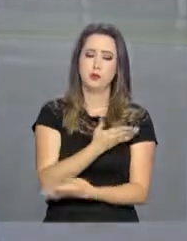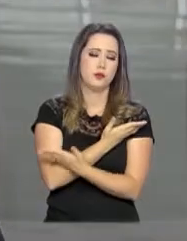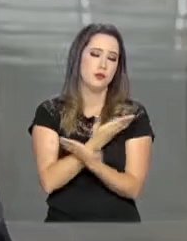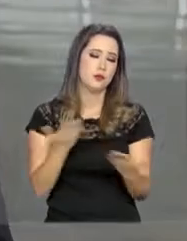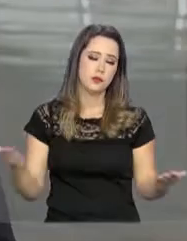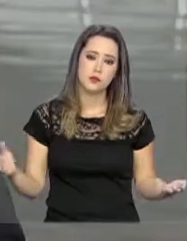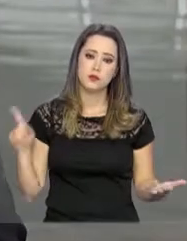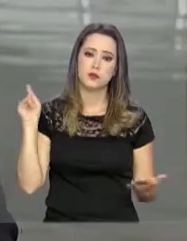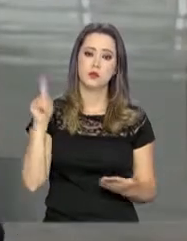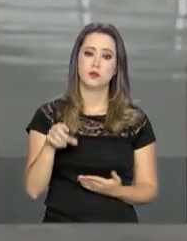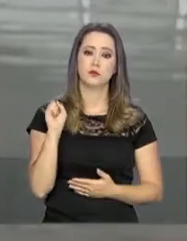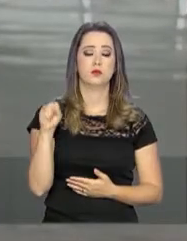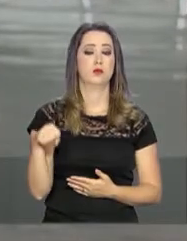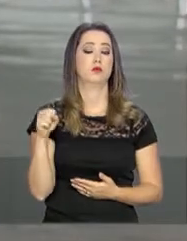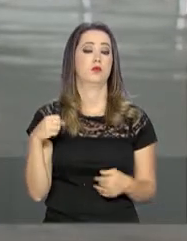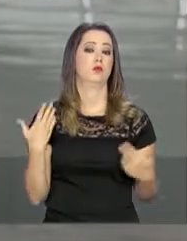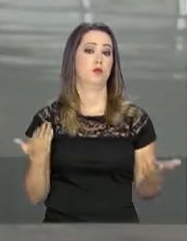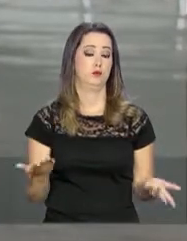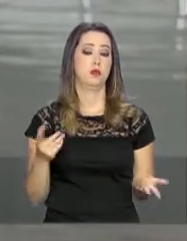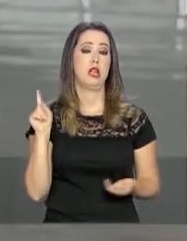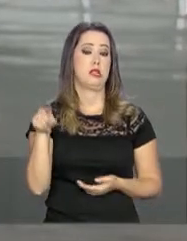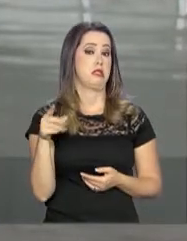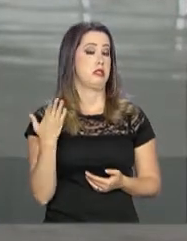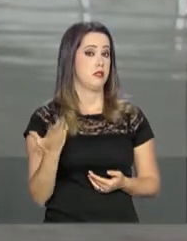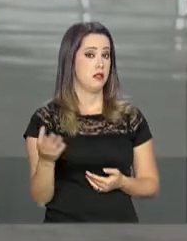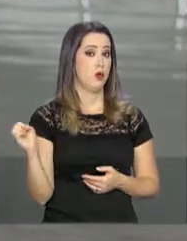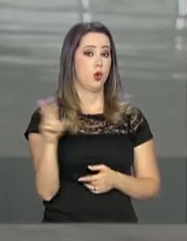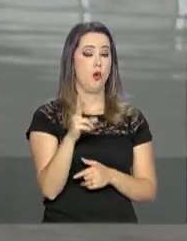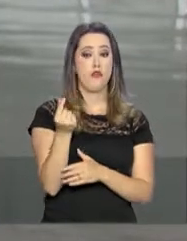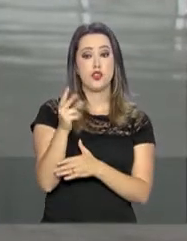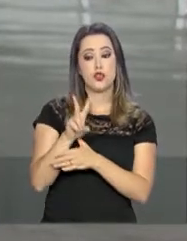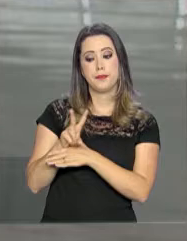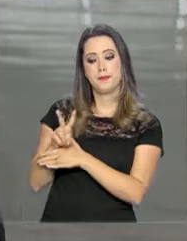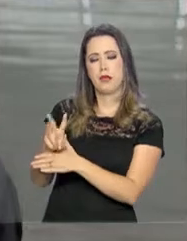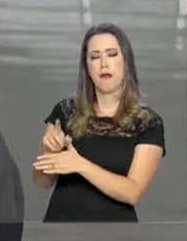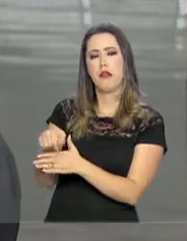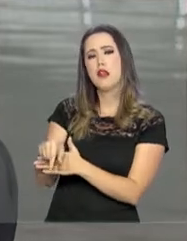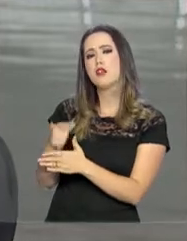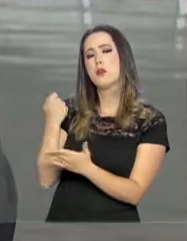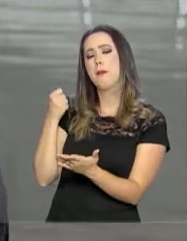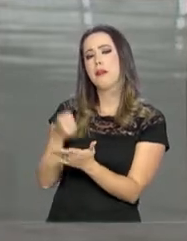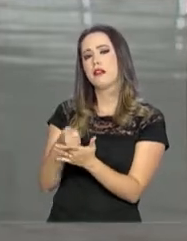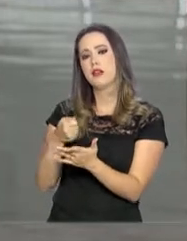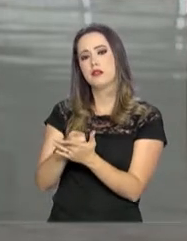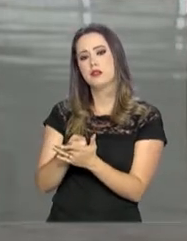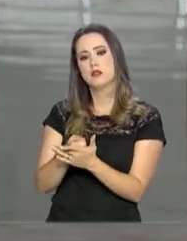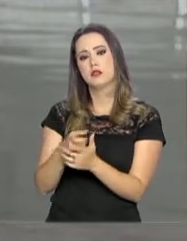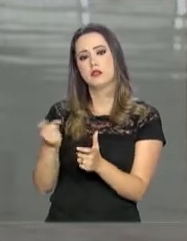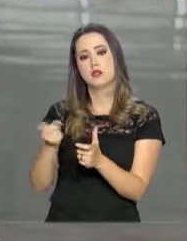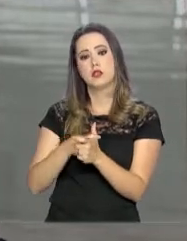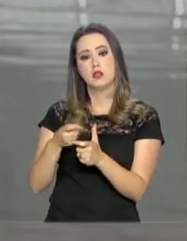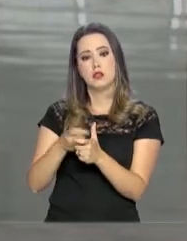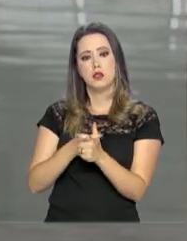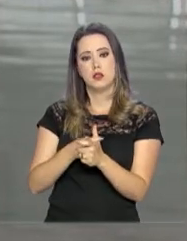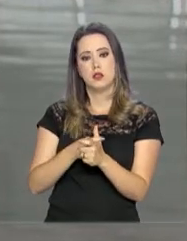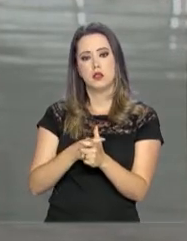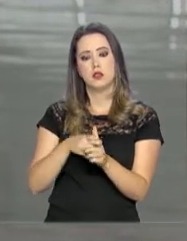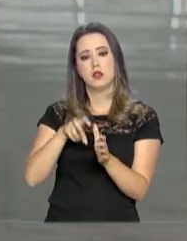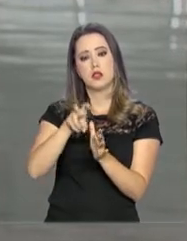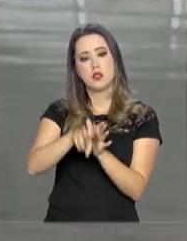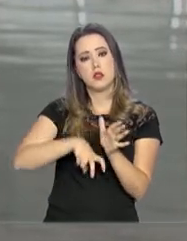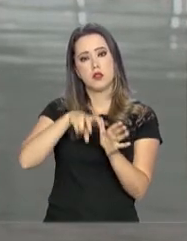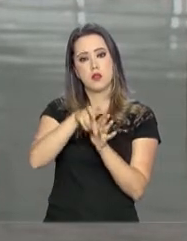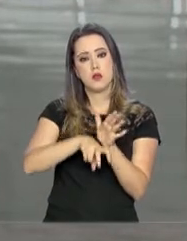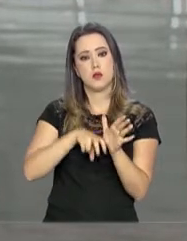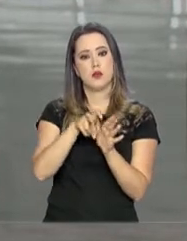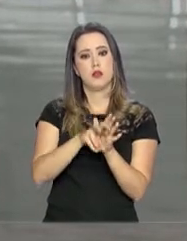e a todos. Exatamente, Alessandra, essa nova linha de crédito, ela é voltada para a quitação de dívidas de produtores